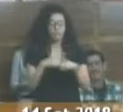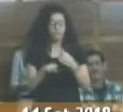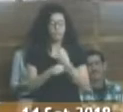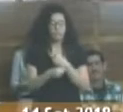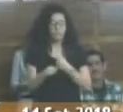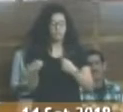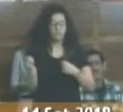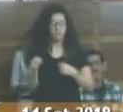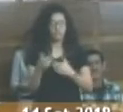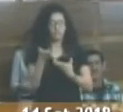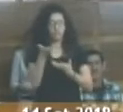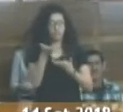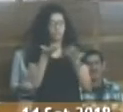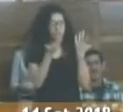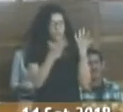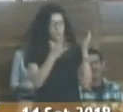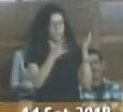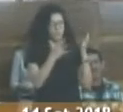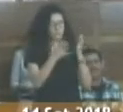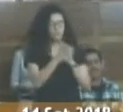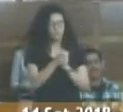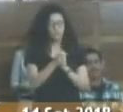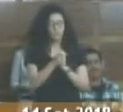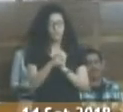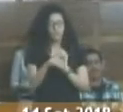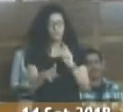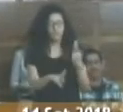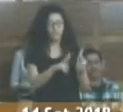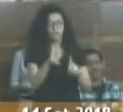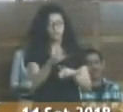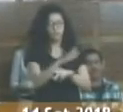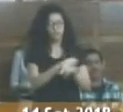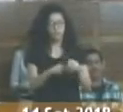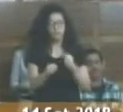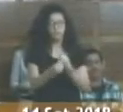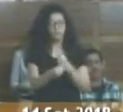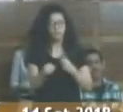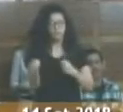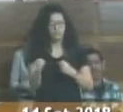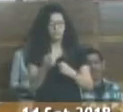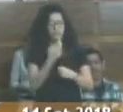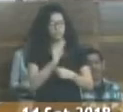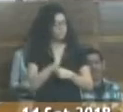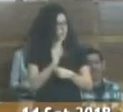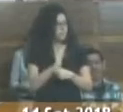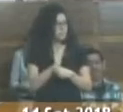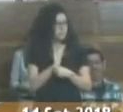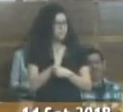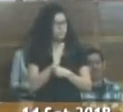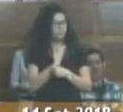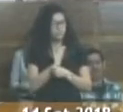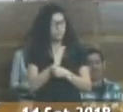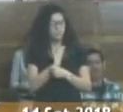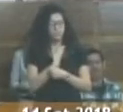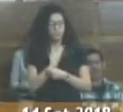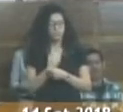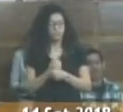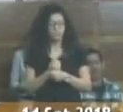Ilha Grande. E eu quero parabenizar ao povo aí da Ilha Grande, nossos amigos, nossos